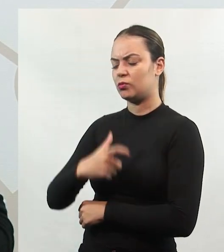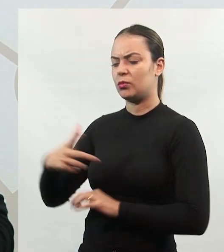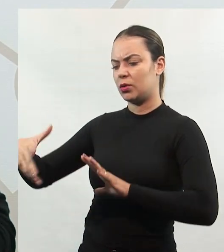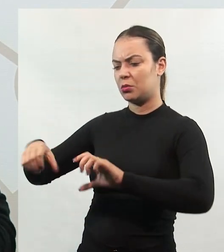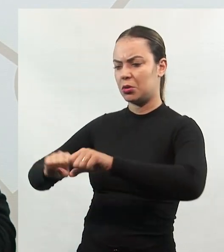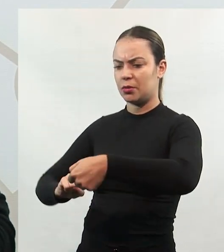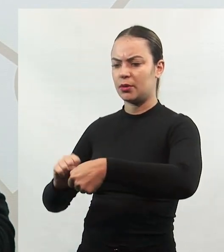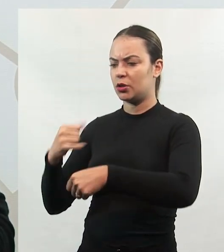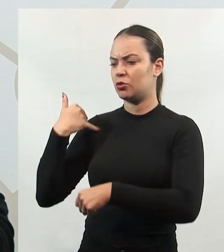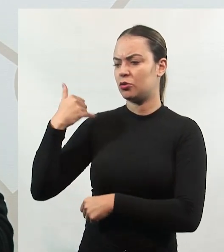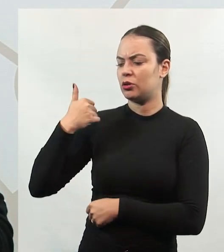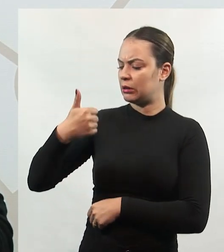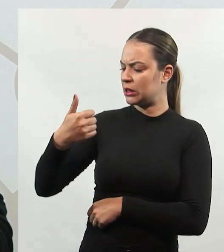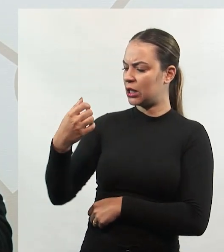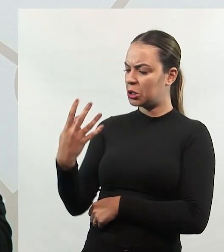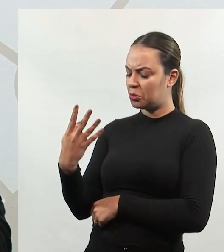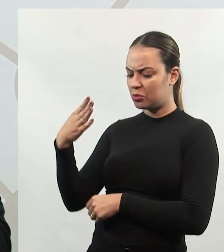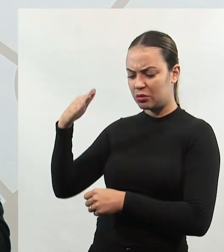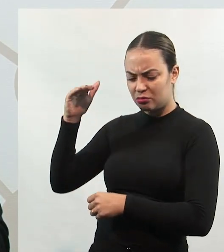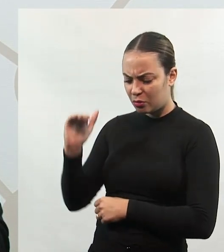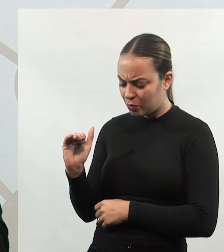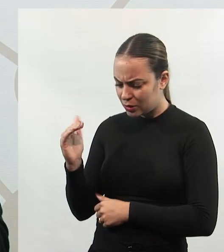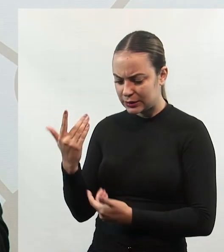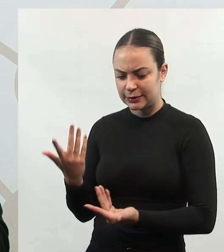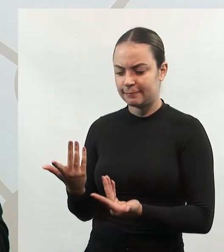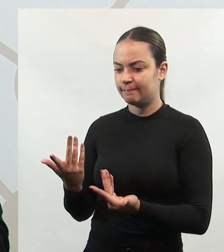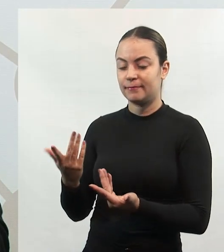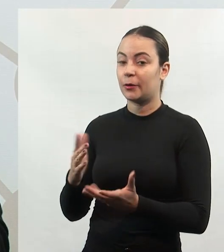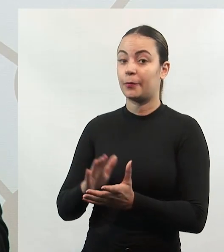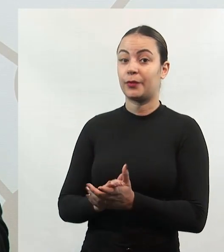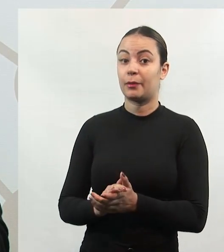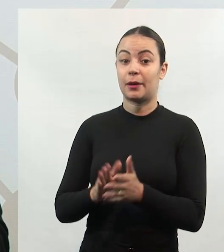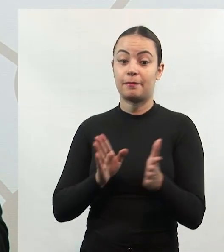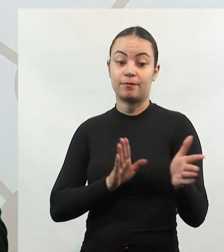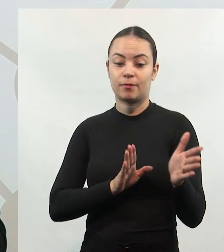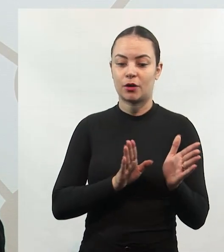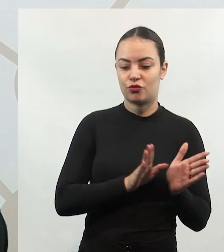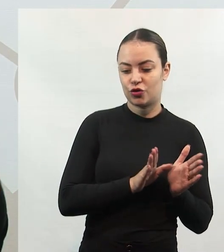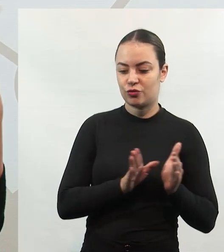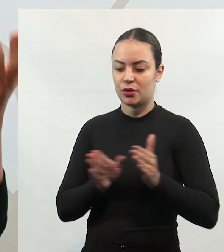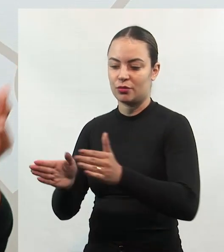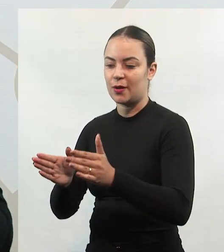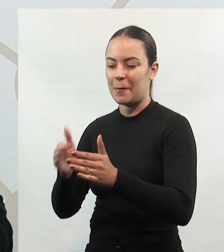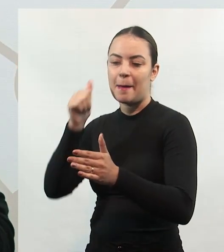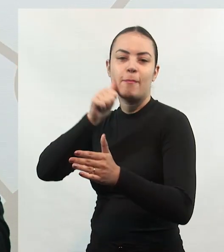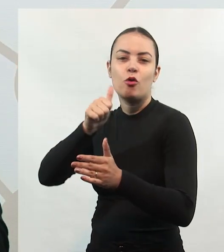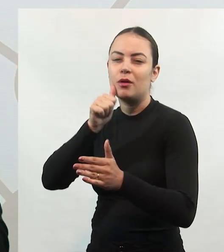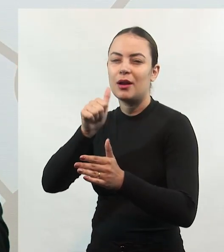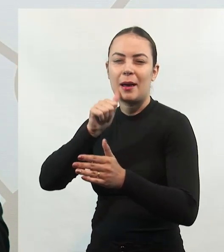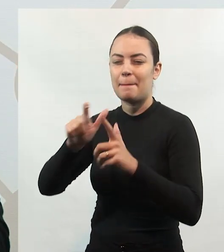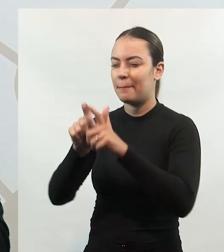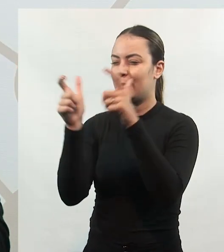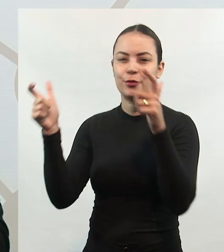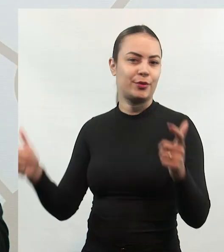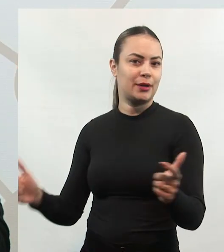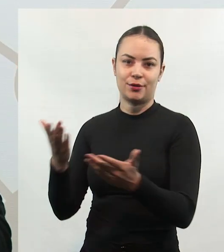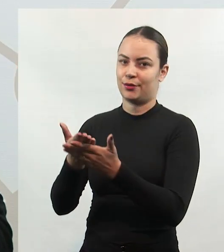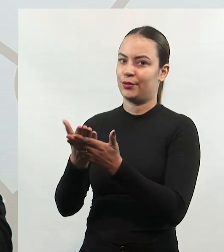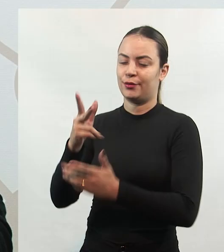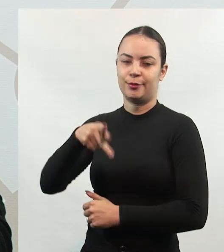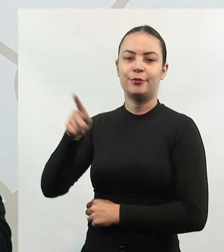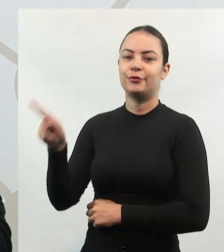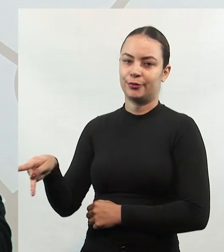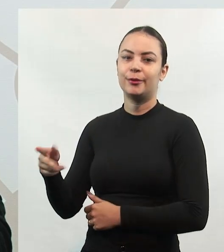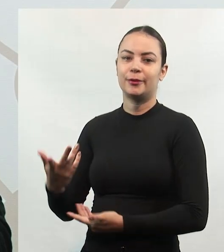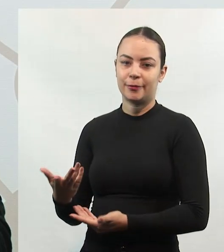Da família, dos pais, especialmente da minha mãe. E, bom, a gente não tinha muito tempo ainda aqui